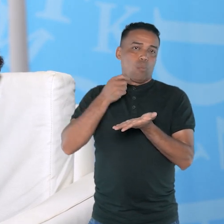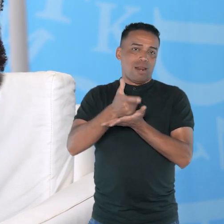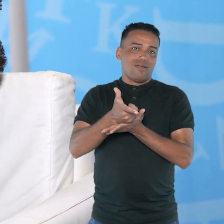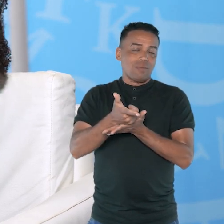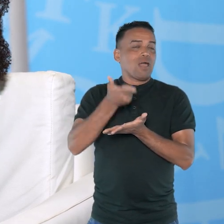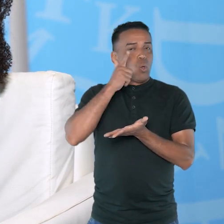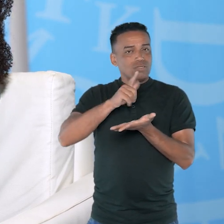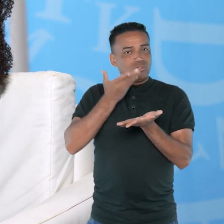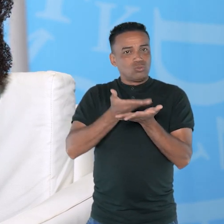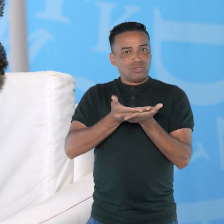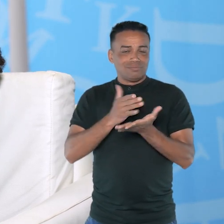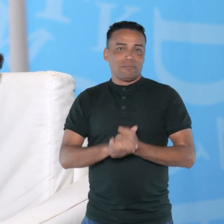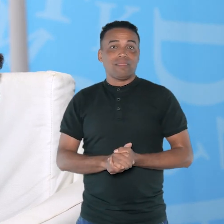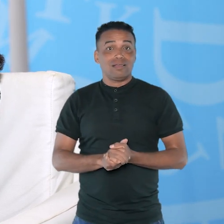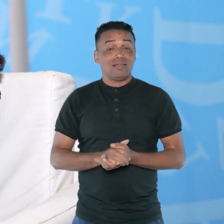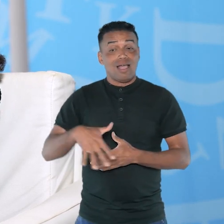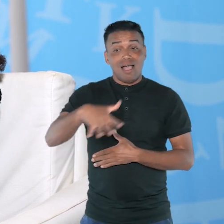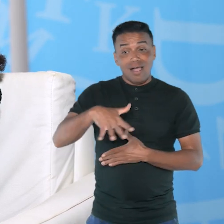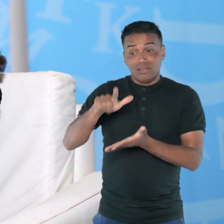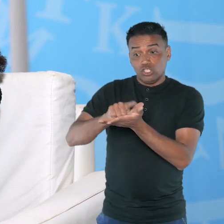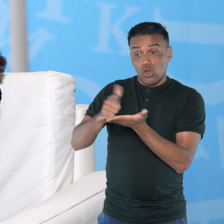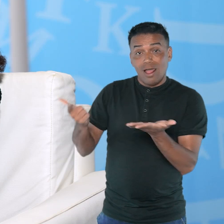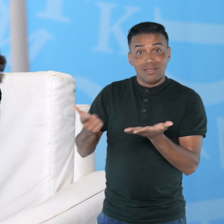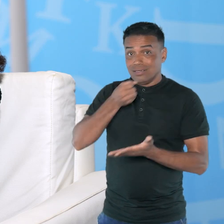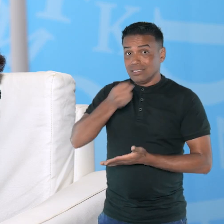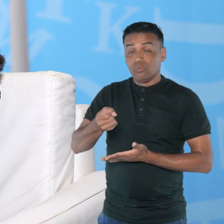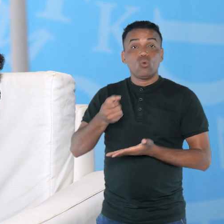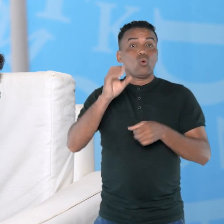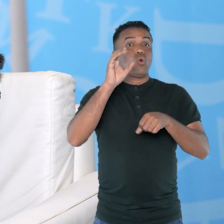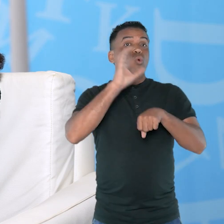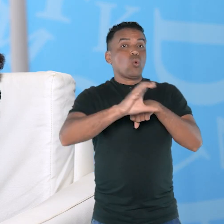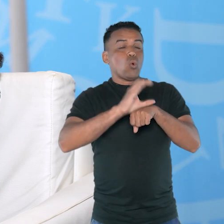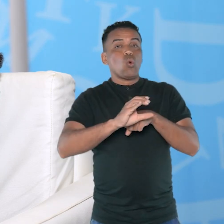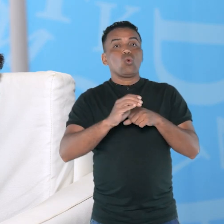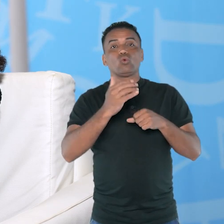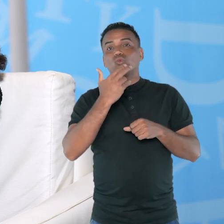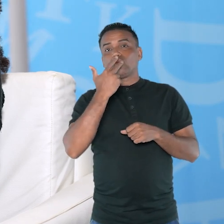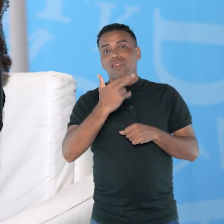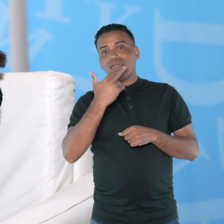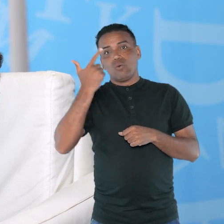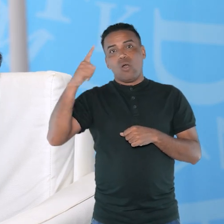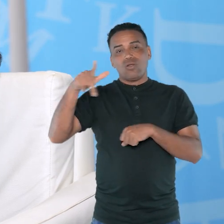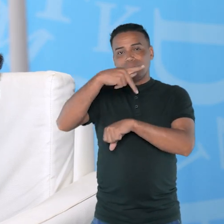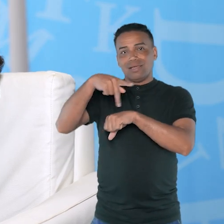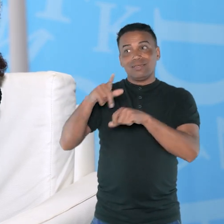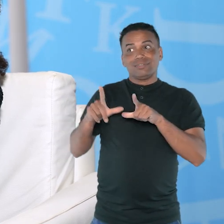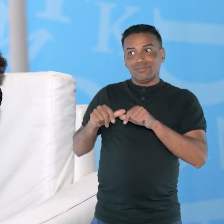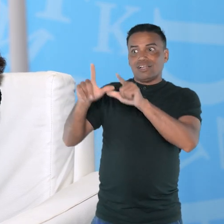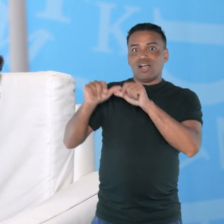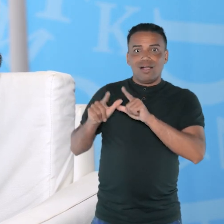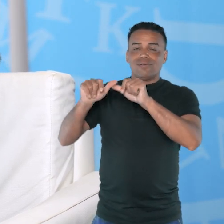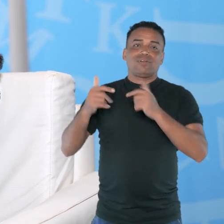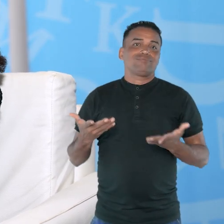estudar. O pessoal de jornalismo tinha que pagar os cursos de idioma, eles viajavam, era um negócio assim que era outro mundo, mas eu